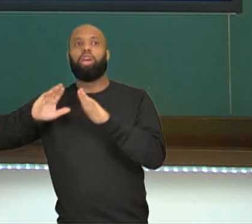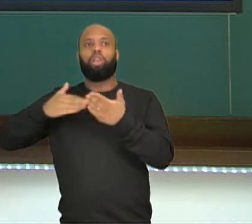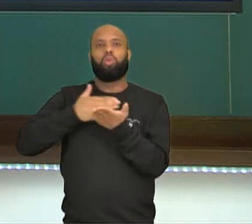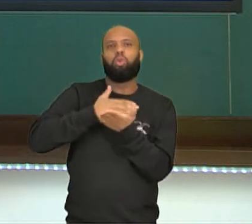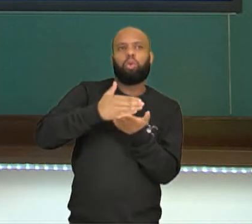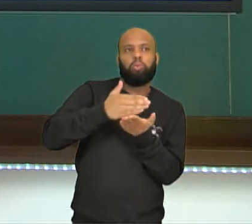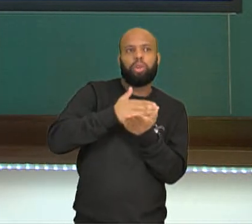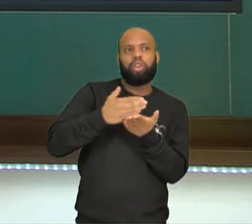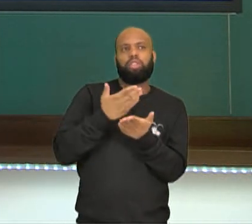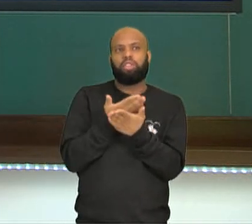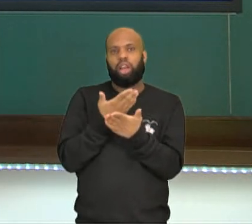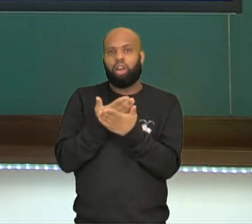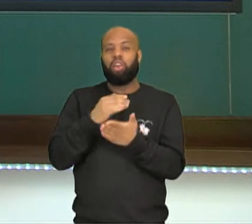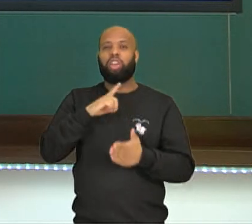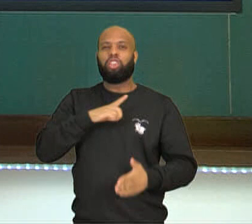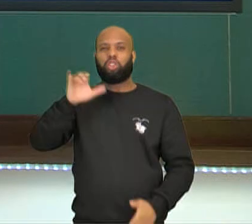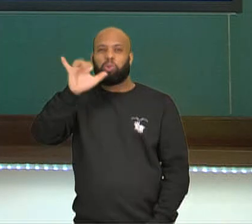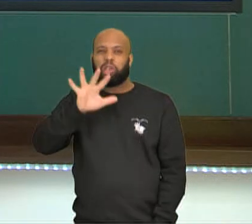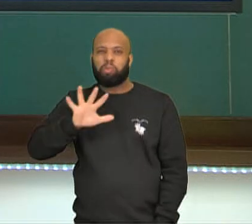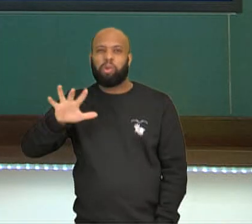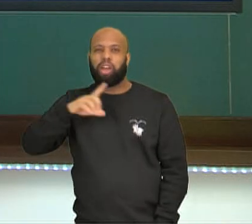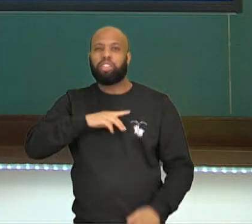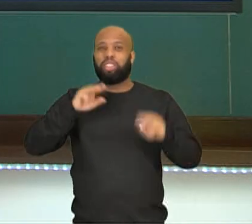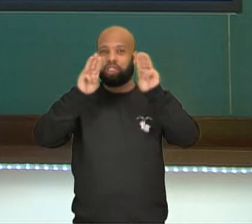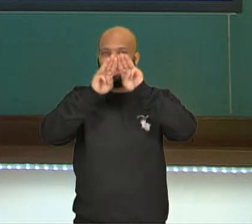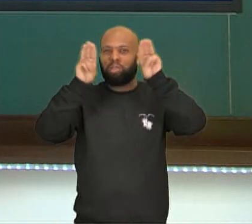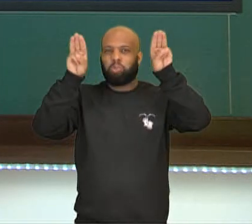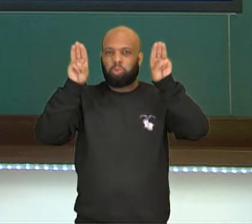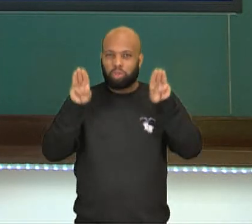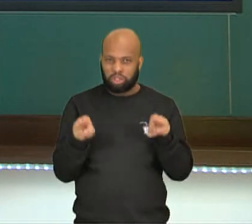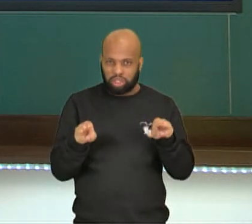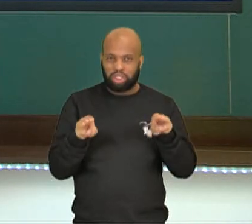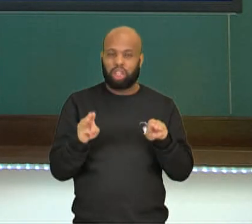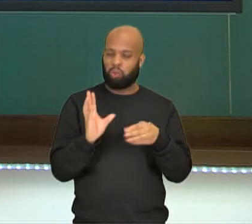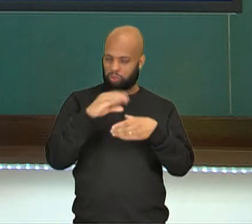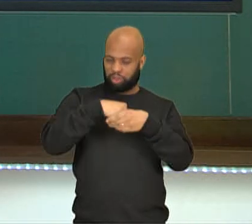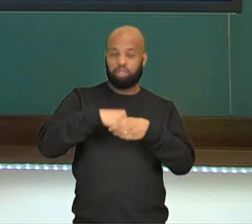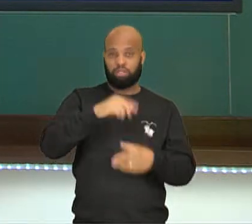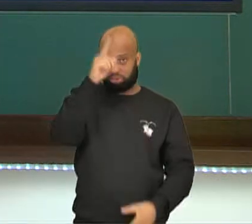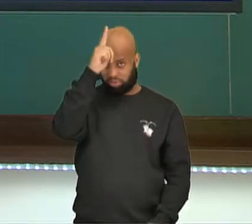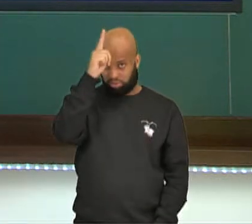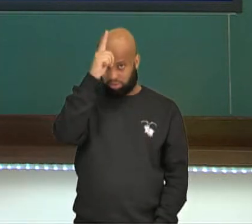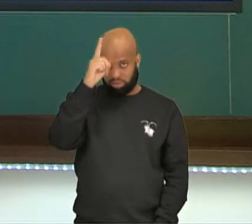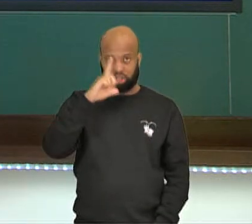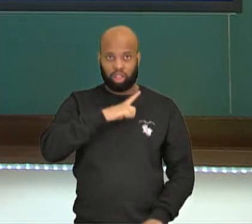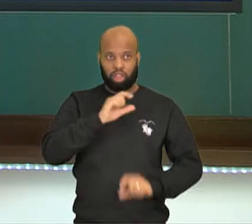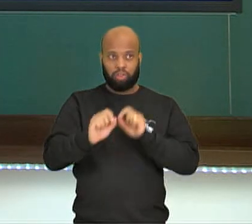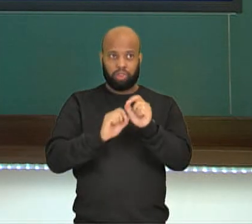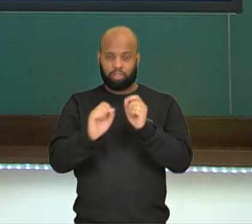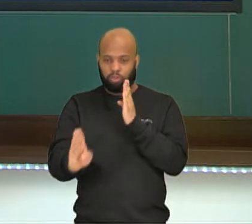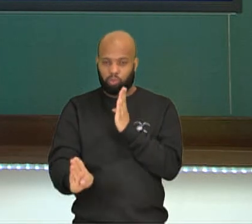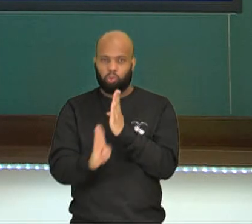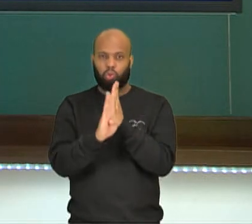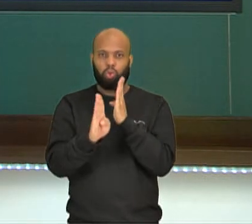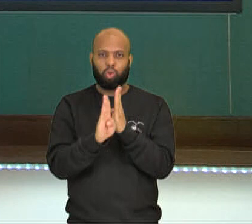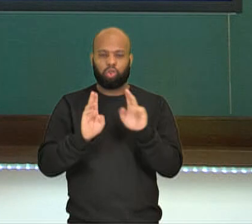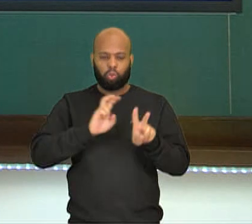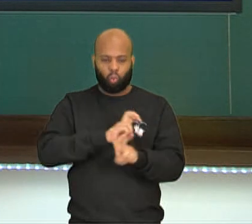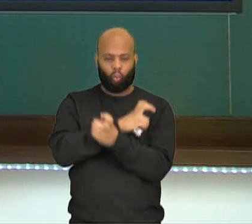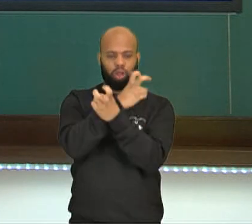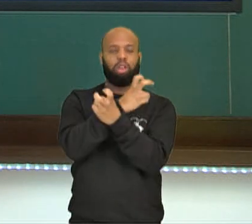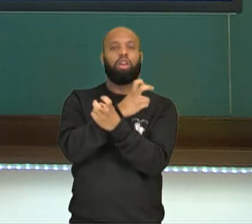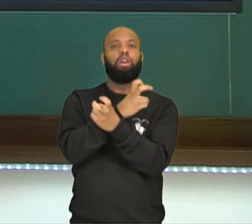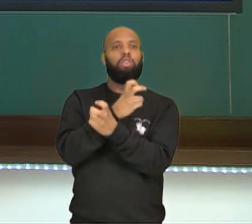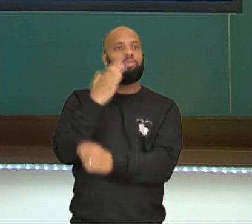do Museu de Neandertal, que mostrava a espécie que foi encontrada de Lucy, né, aquele esqueleto